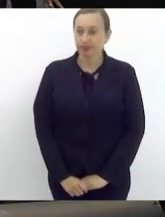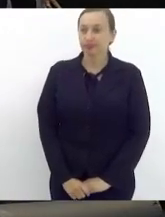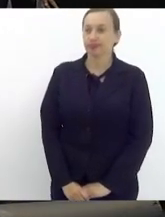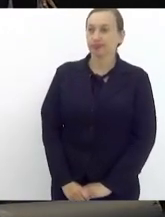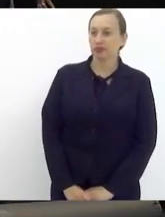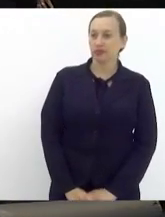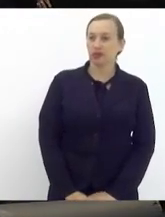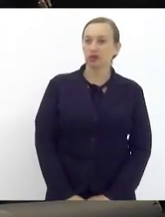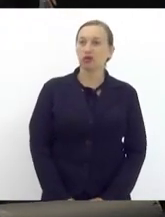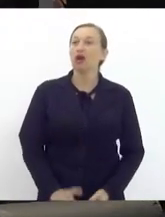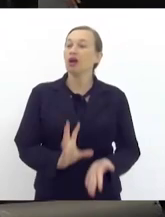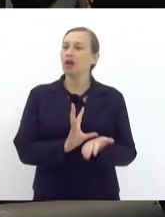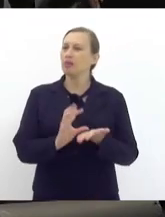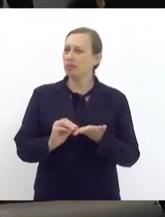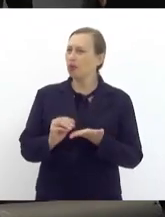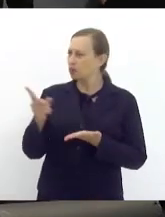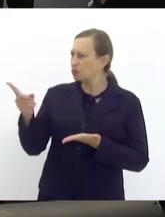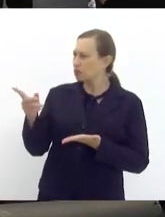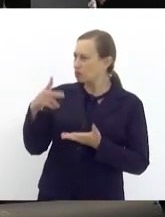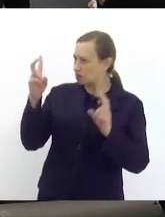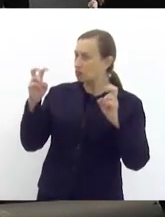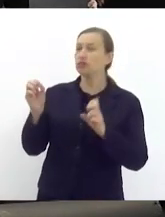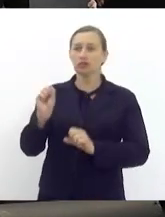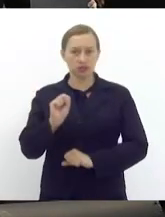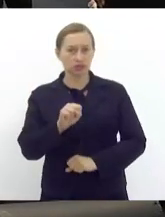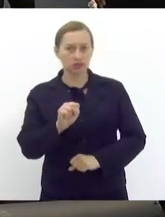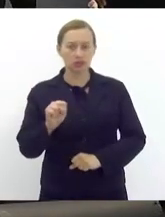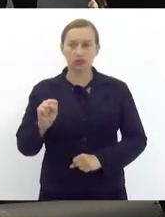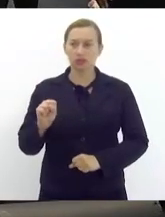É sobre a pauta. Porque... É sobre a pauta.